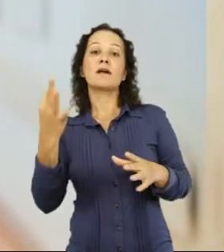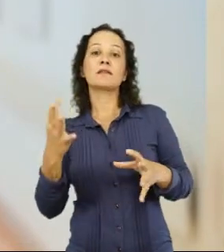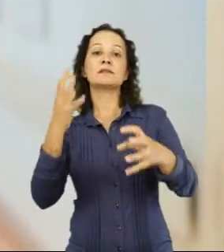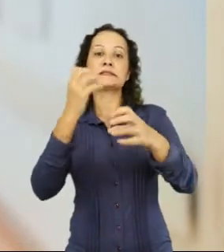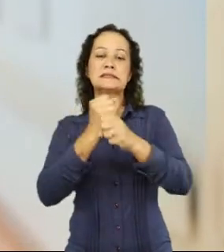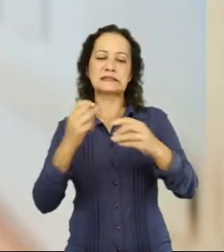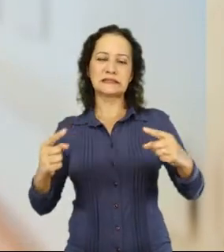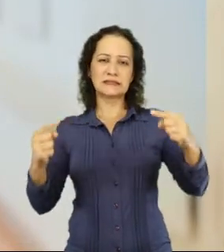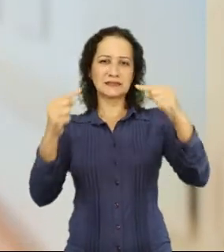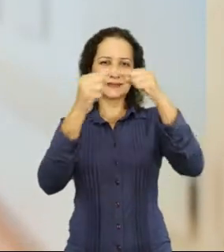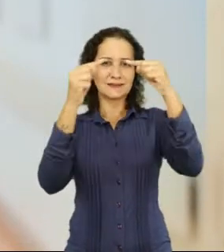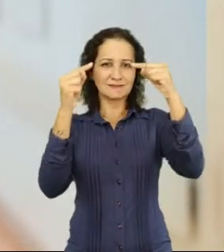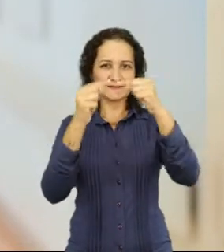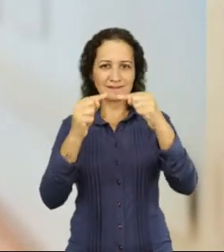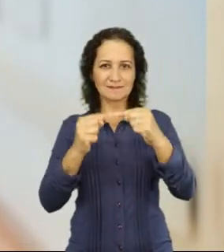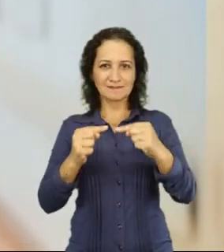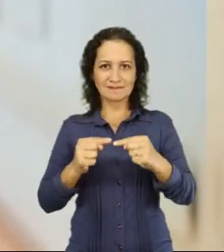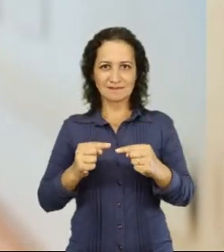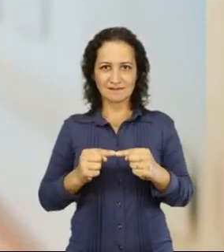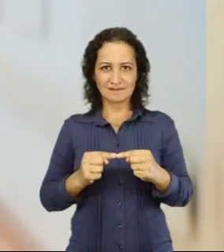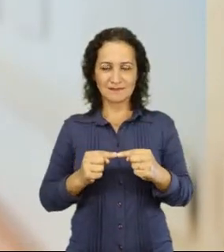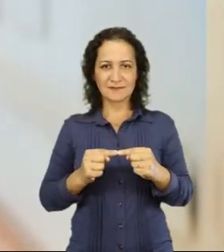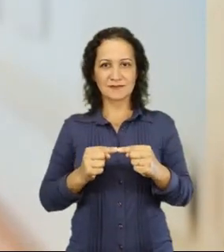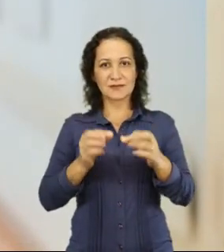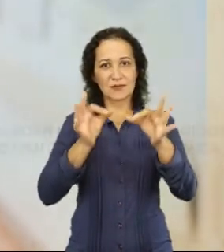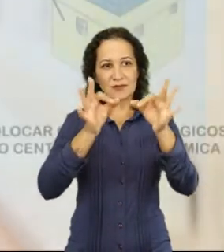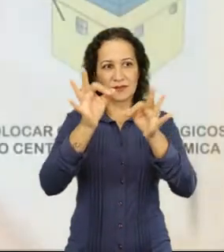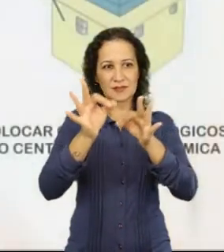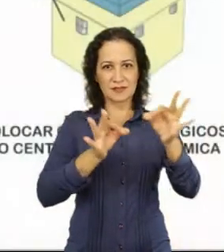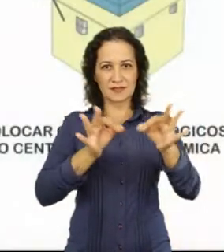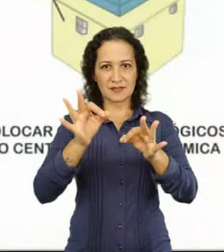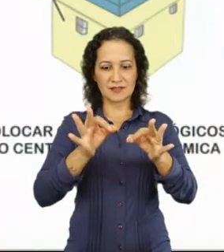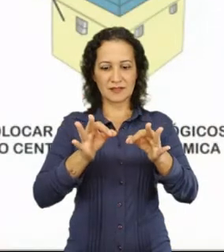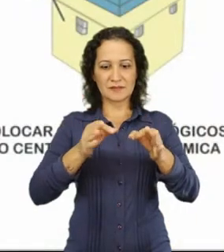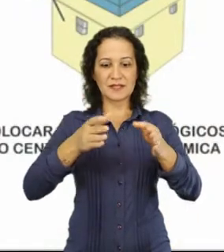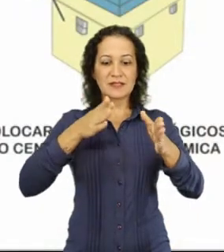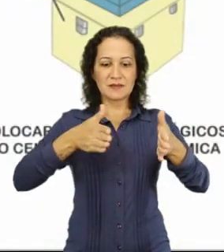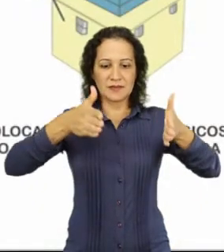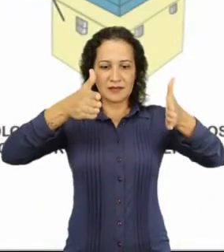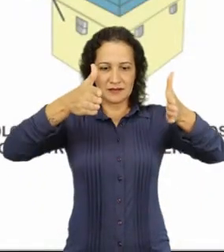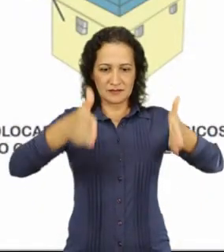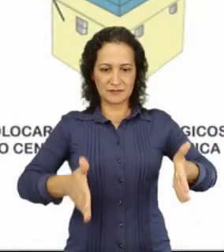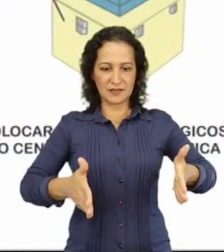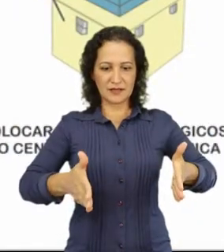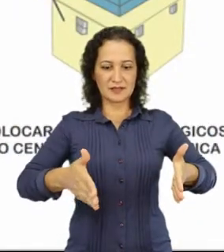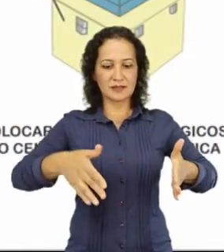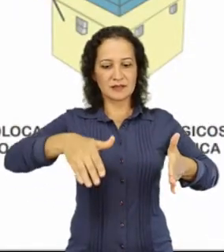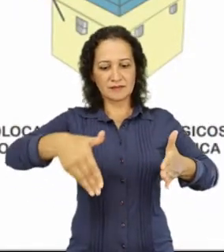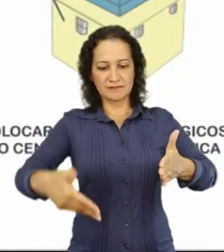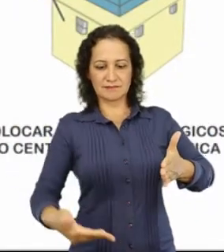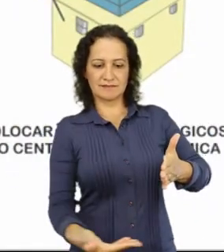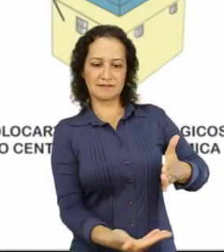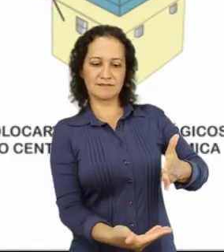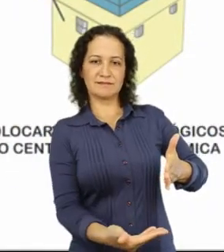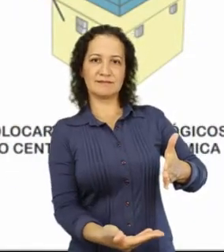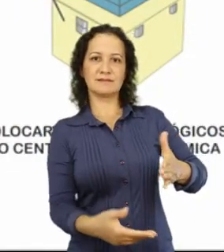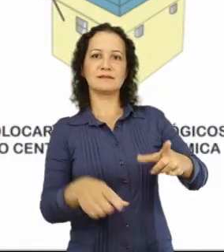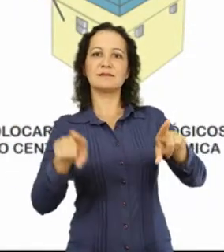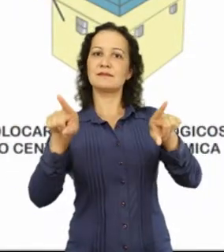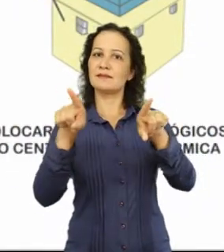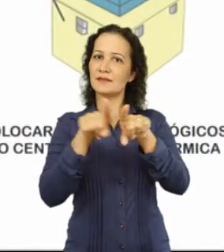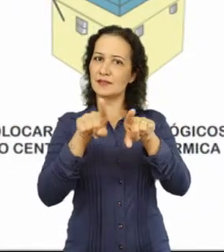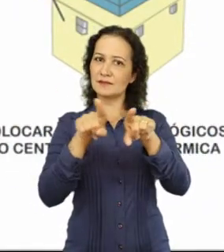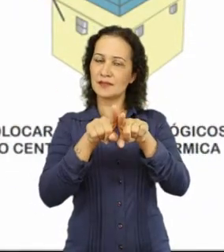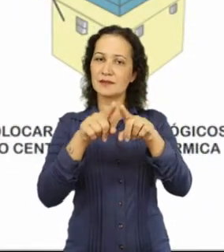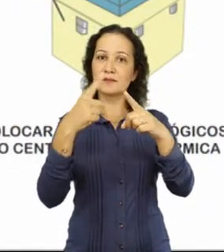as bobinas, ou GELOCs, eles sejam dispostas no fundo e nas paredes internas, formando uma